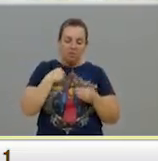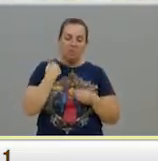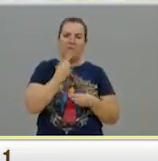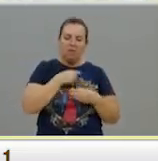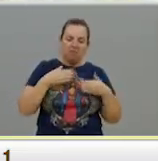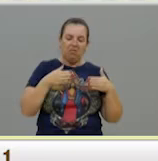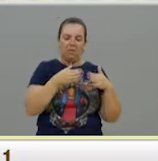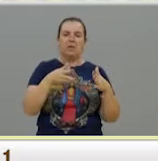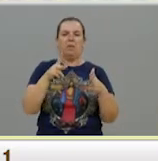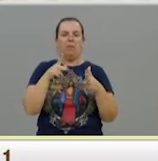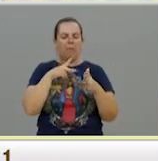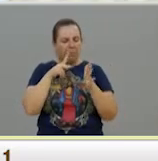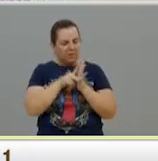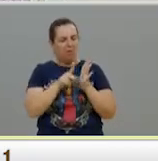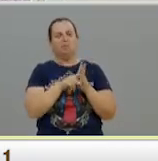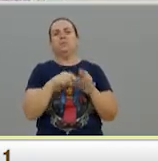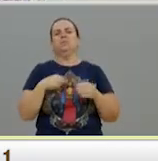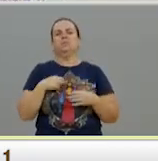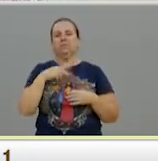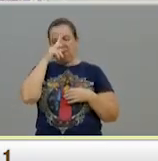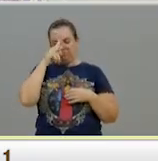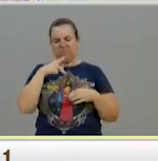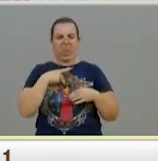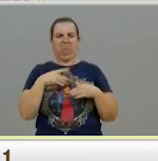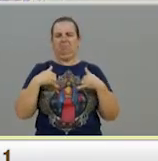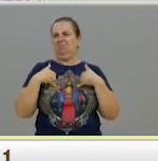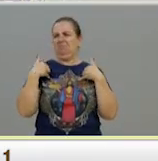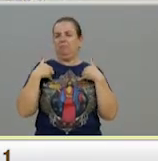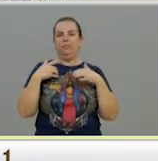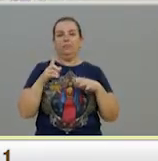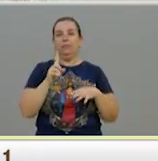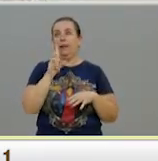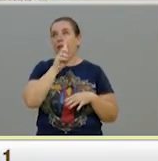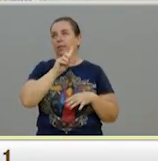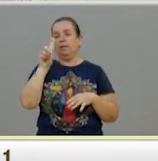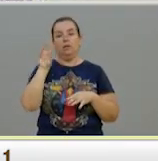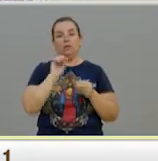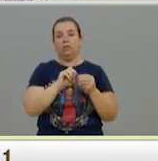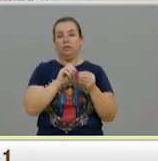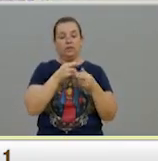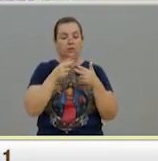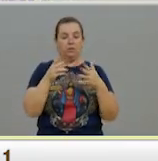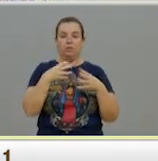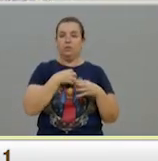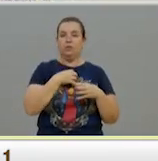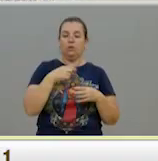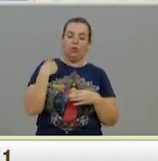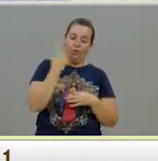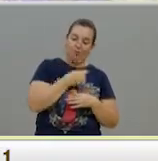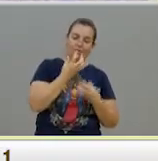fazer do nossos caprichos. Deus não é caprichoso.